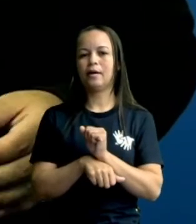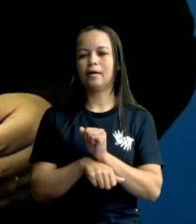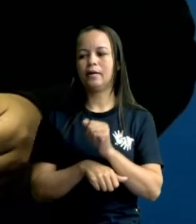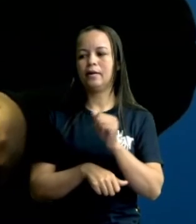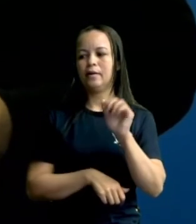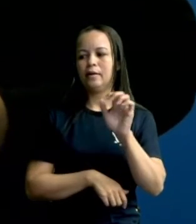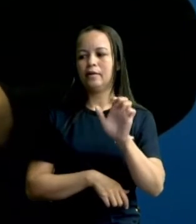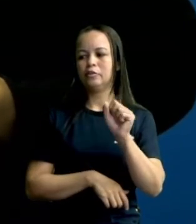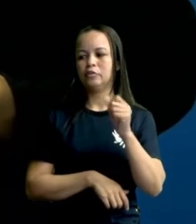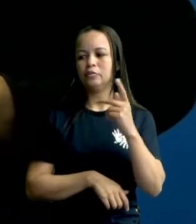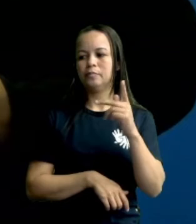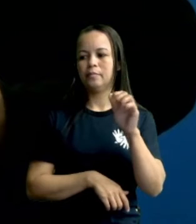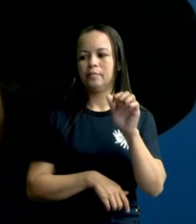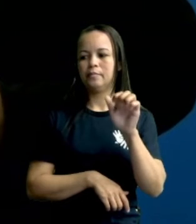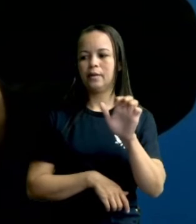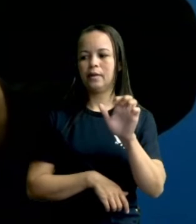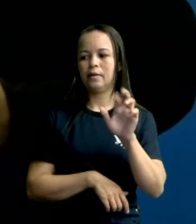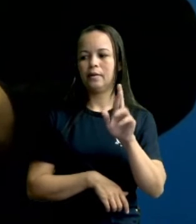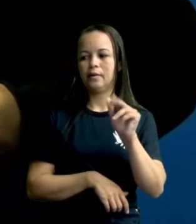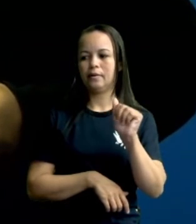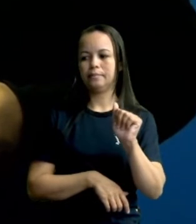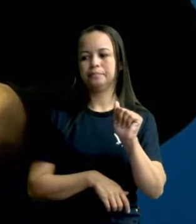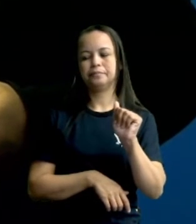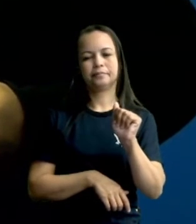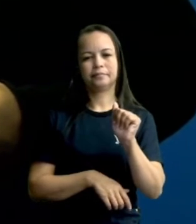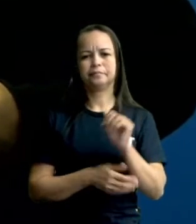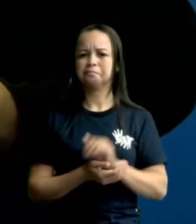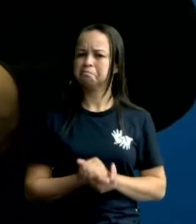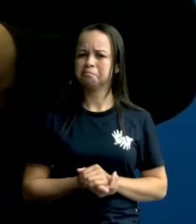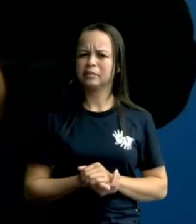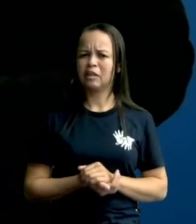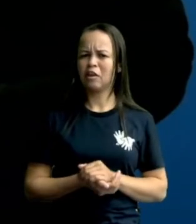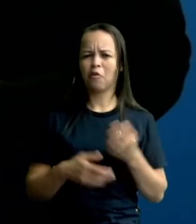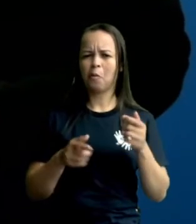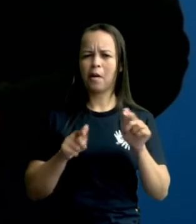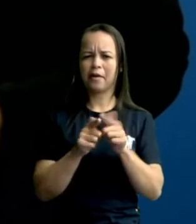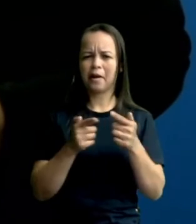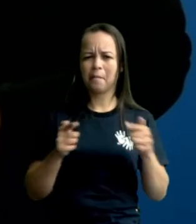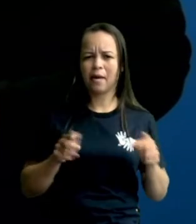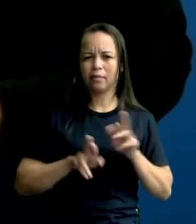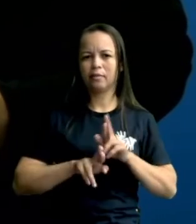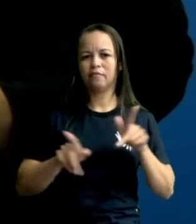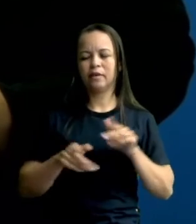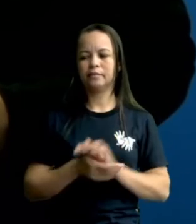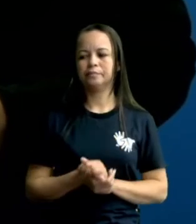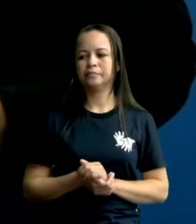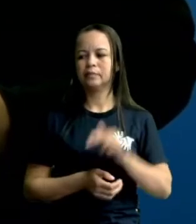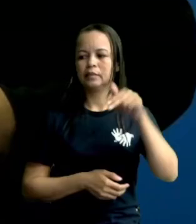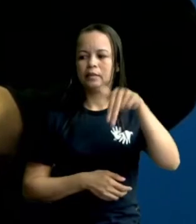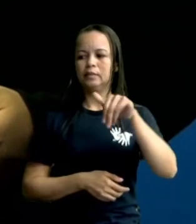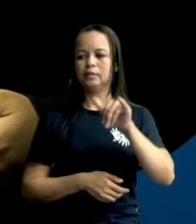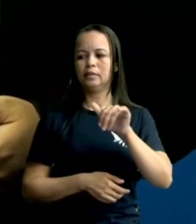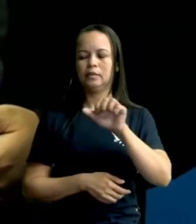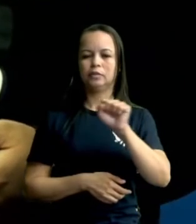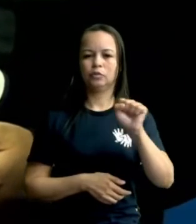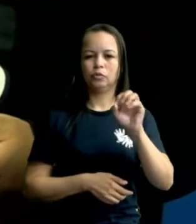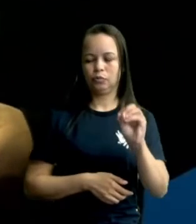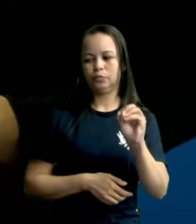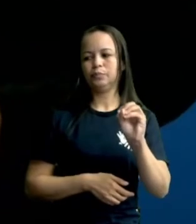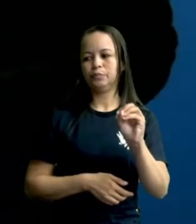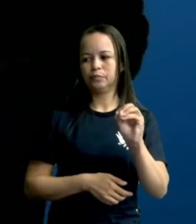Esperar. Totalmente fora da gramática. Outra coisa, nisso, também colocado de forma errônea na